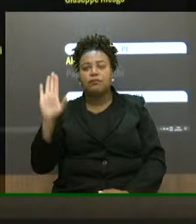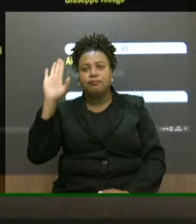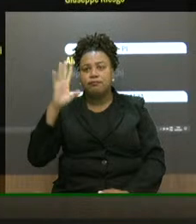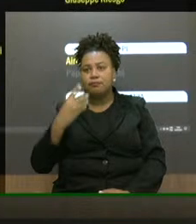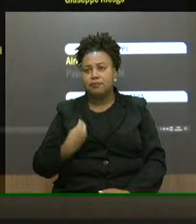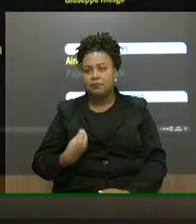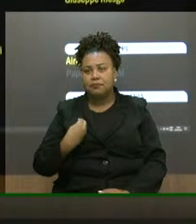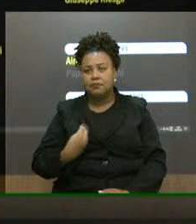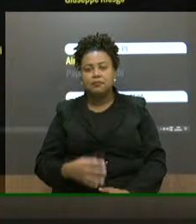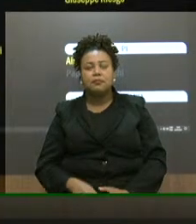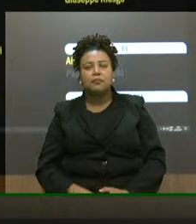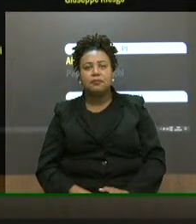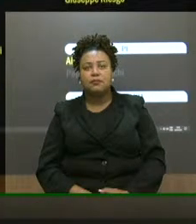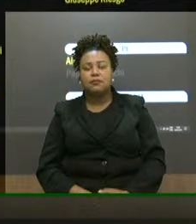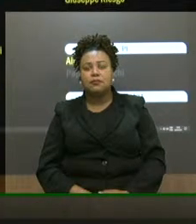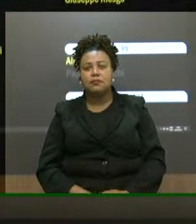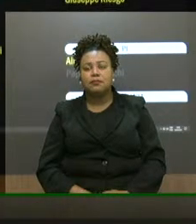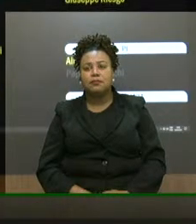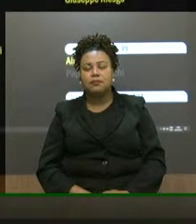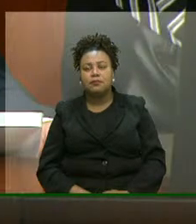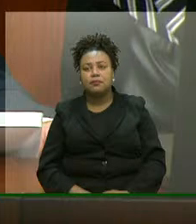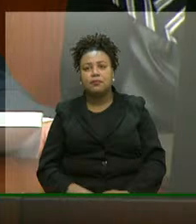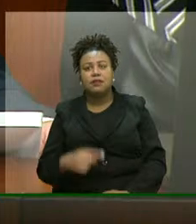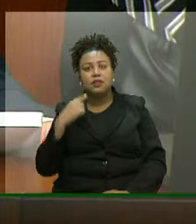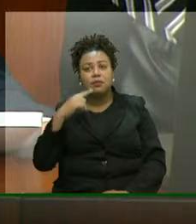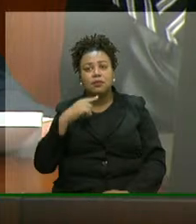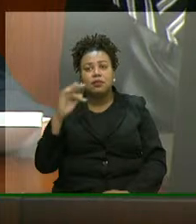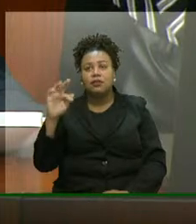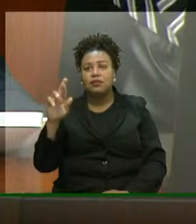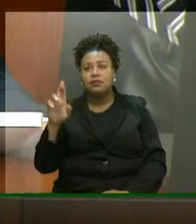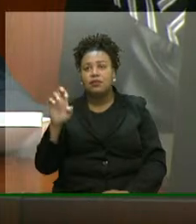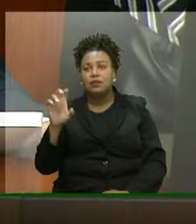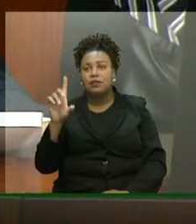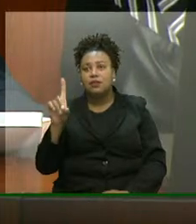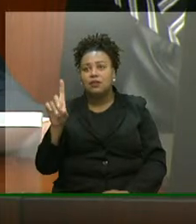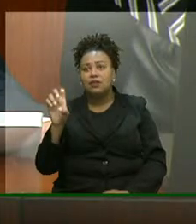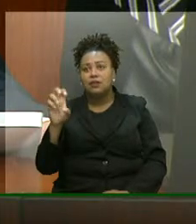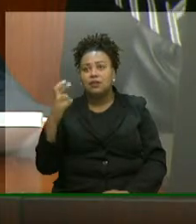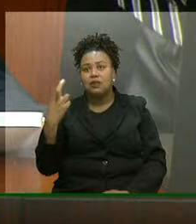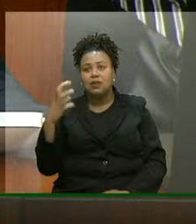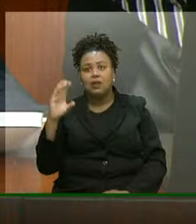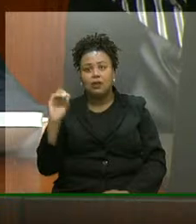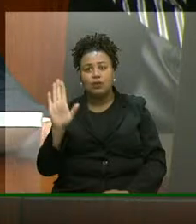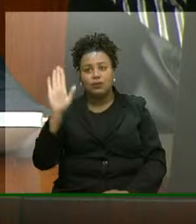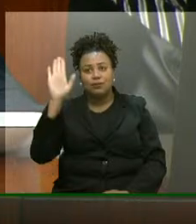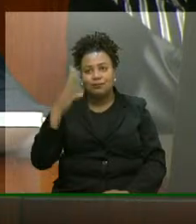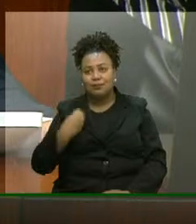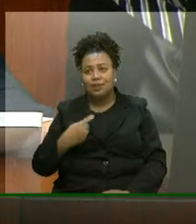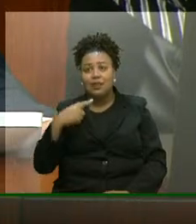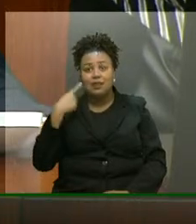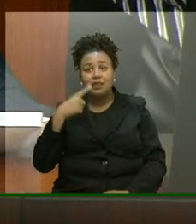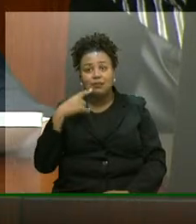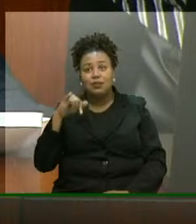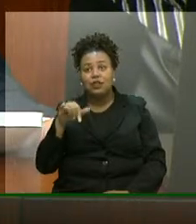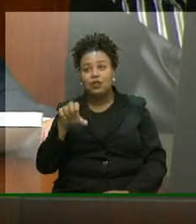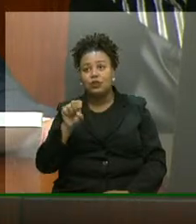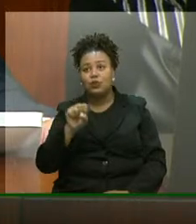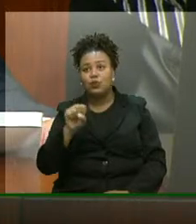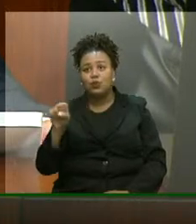Presente, presidente. Ok. Frederico Antunes. Presente. Issur Koch.